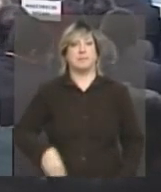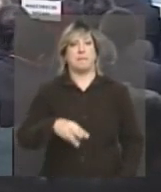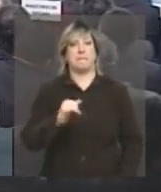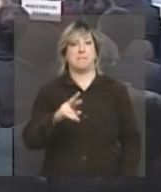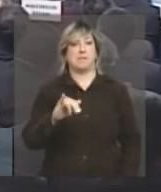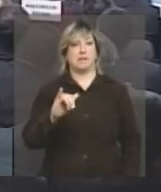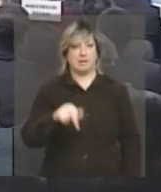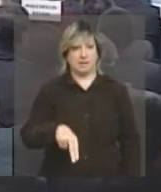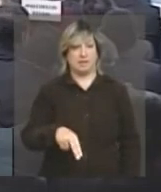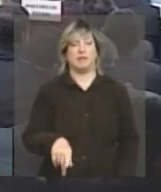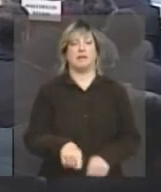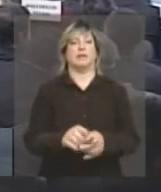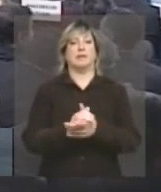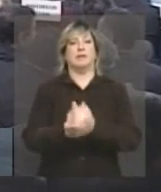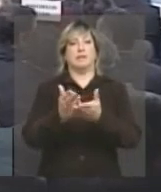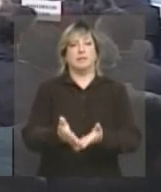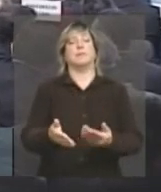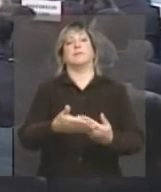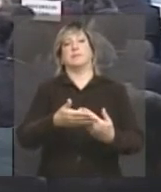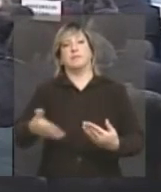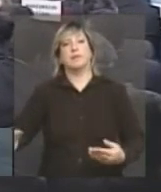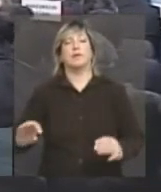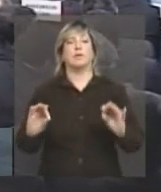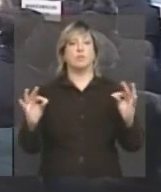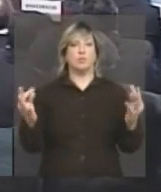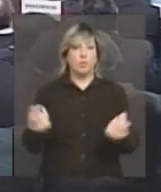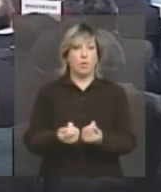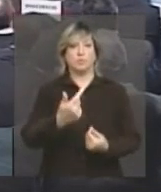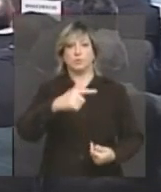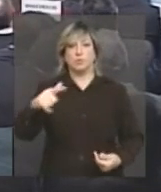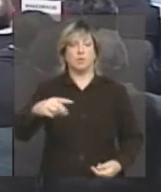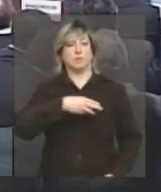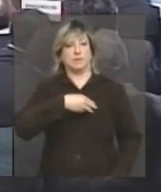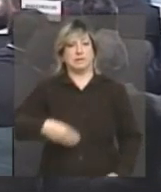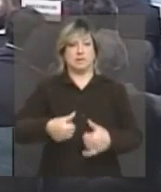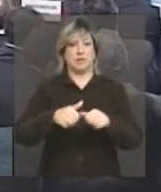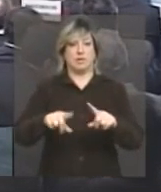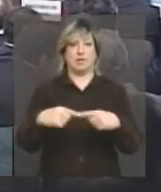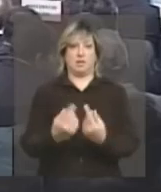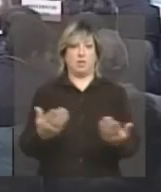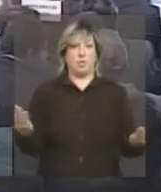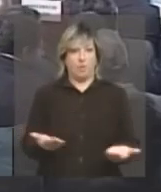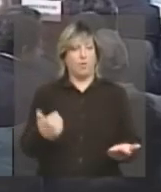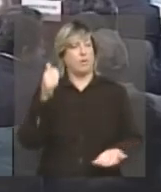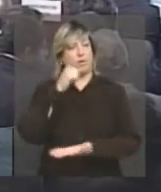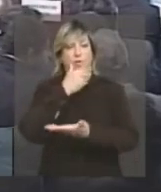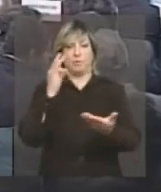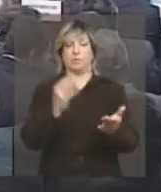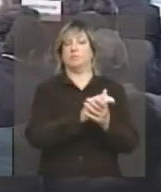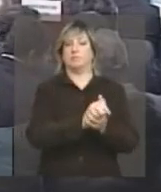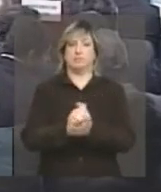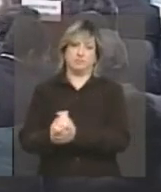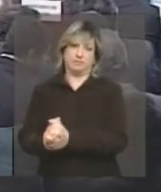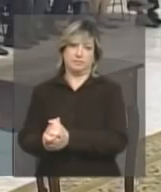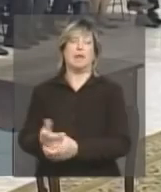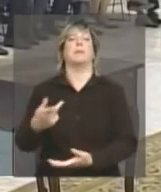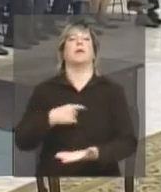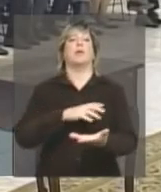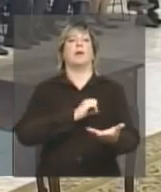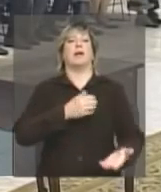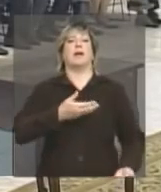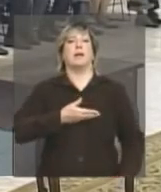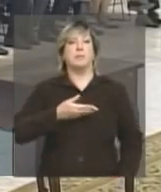Miriam Belchior, em nome de quem eu cumprimento os demais ministros aqui presentes e ministras, meu querido amigo